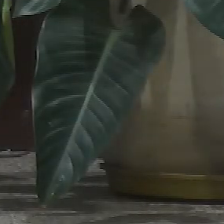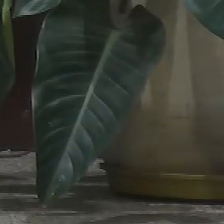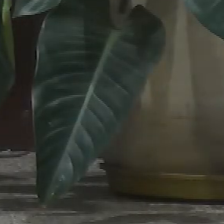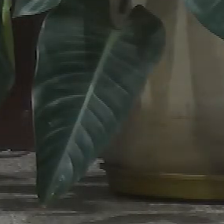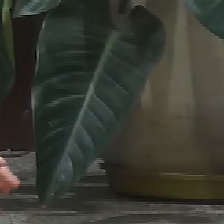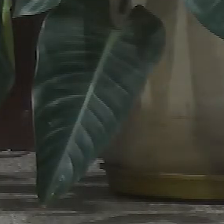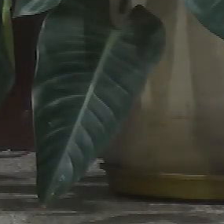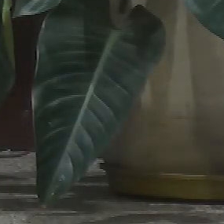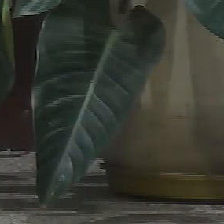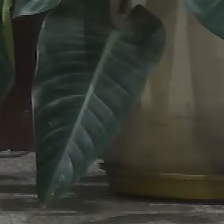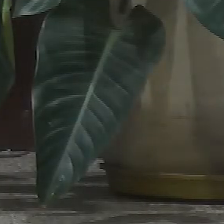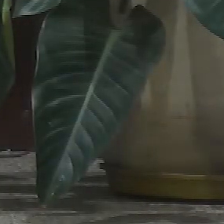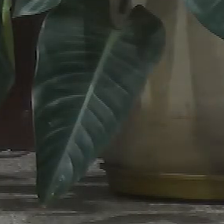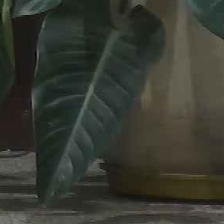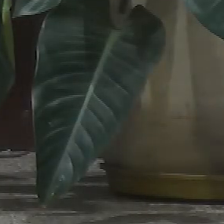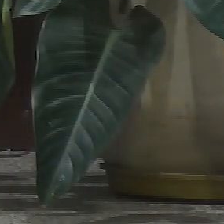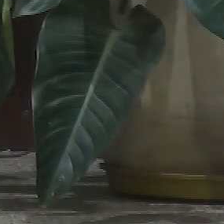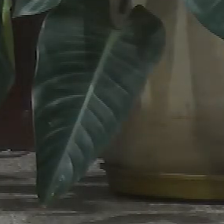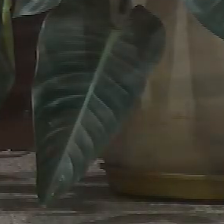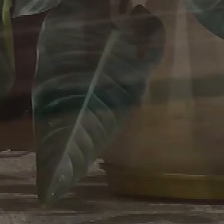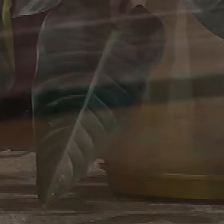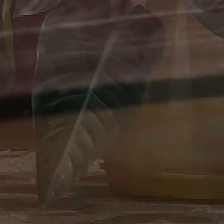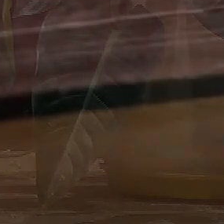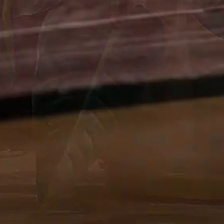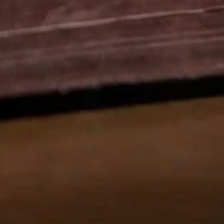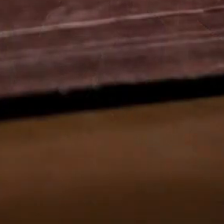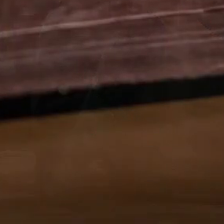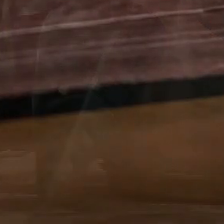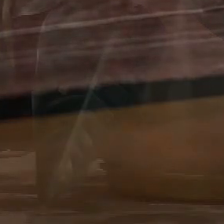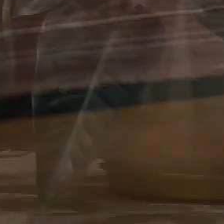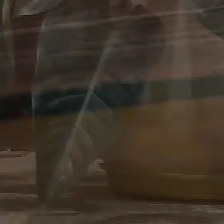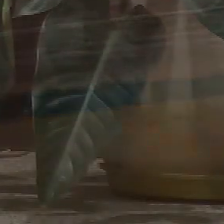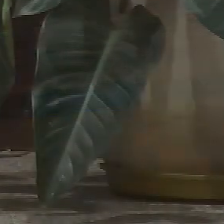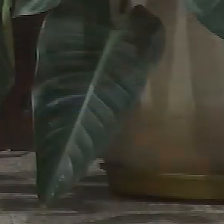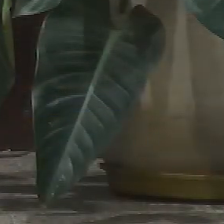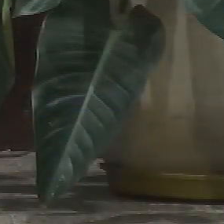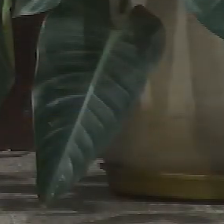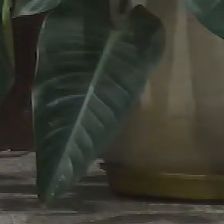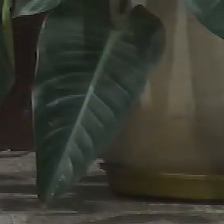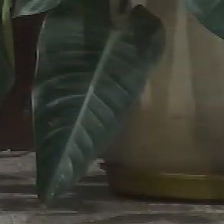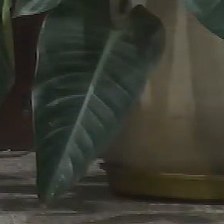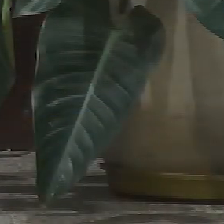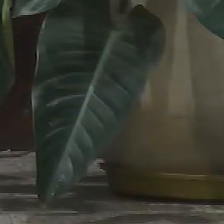Abra sua Bíblia em Hebreus capítulo 11.